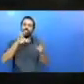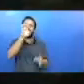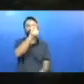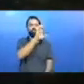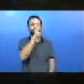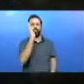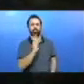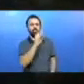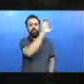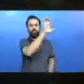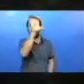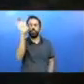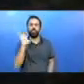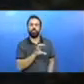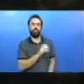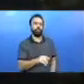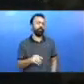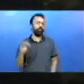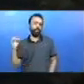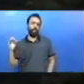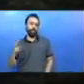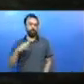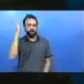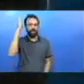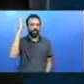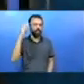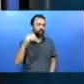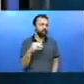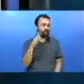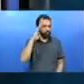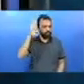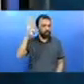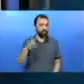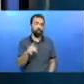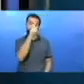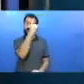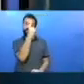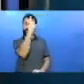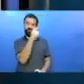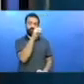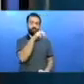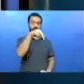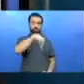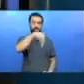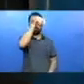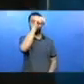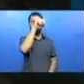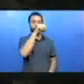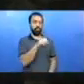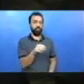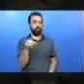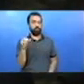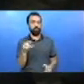mas especificamente em duas regiões que nós veremos agora. Olhem, na região norte, no estado do Amazonas, e